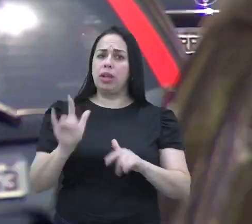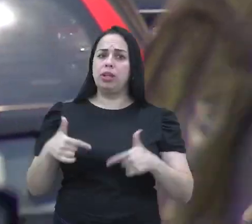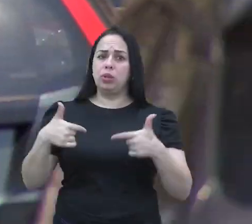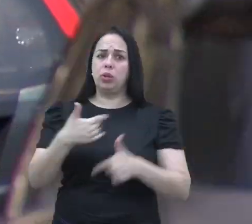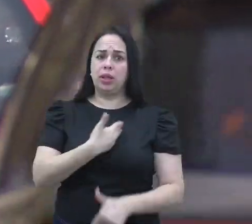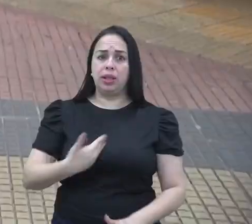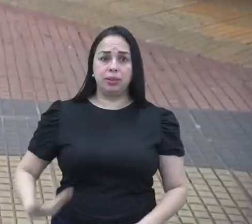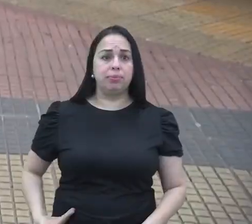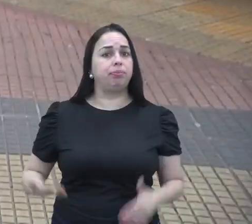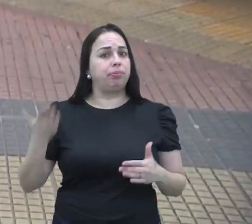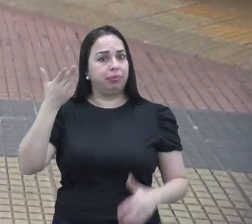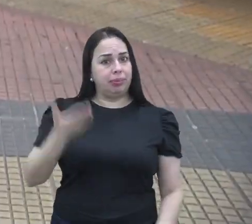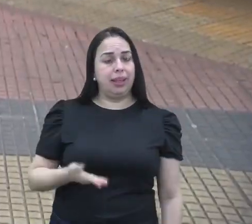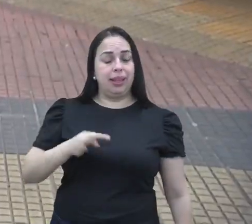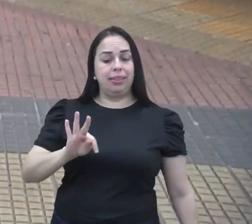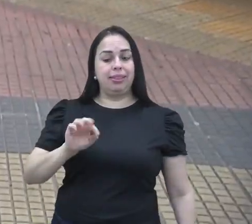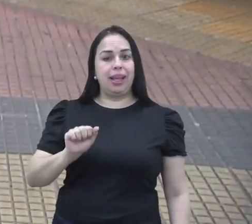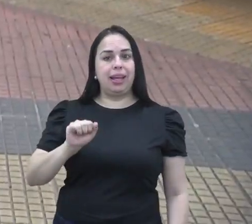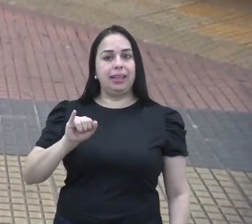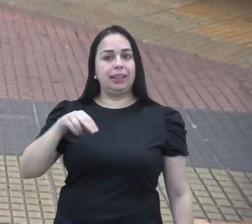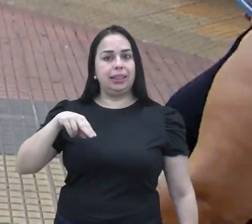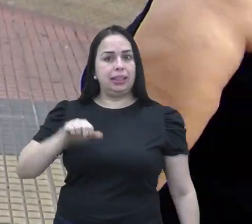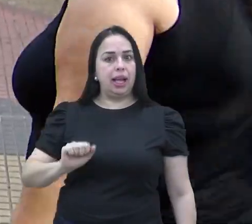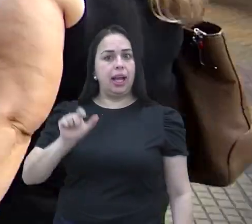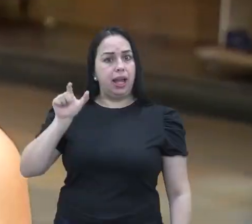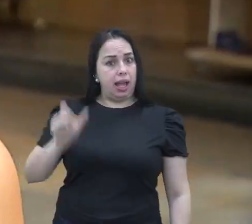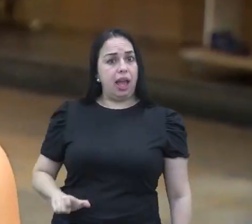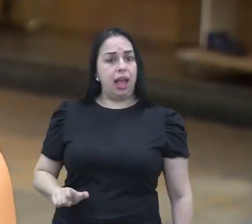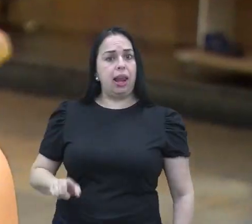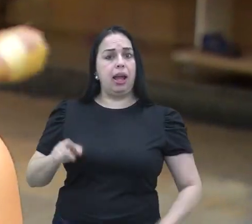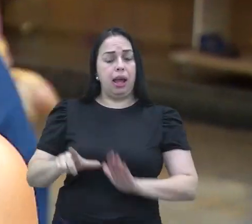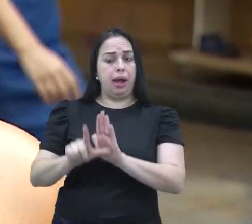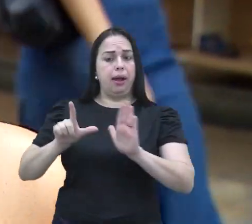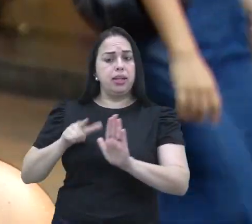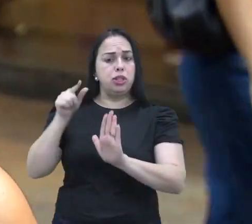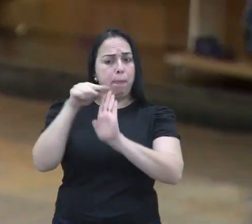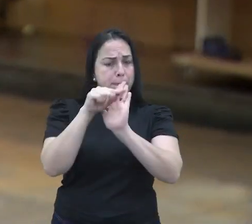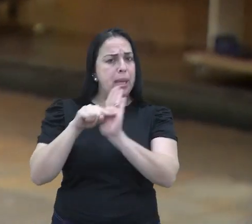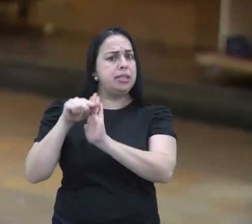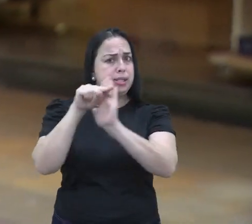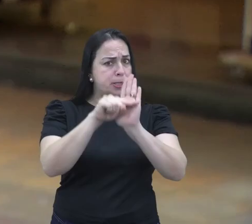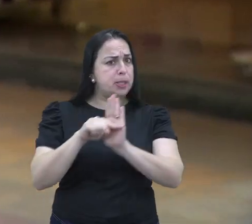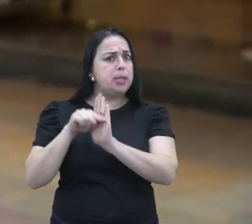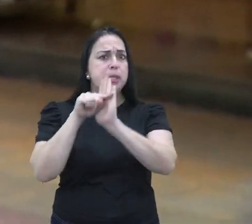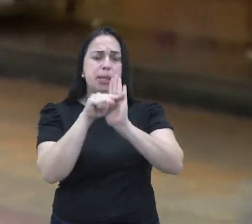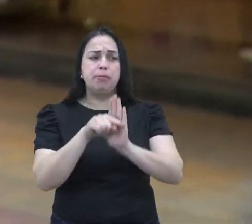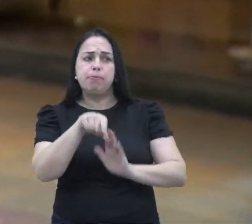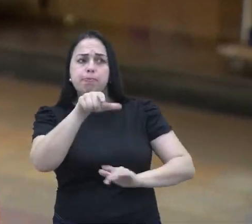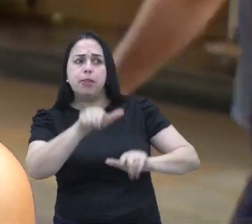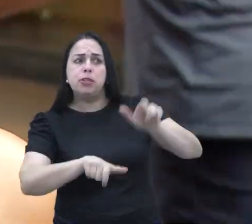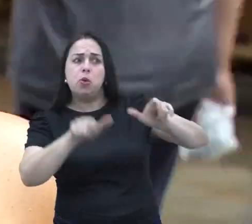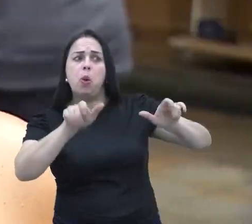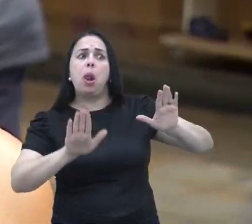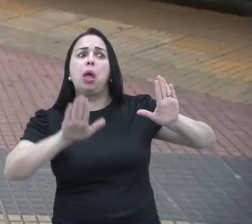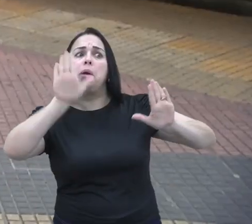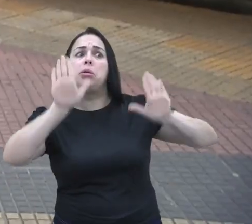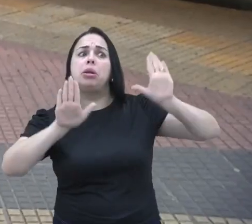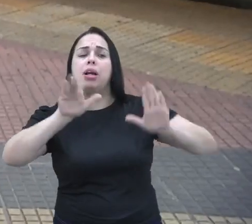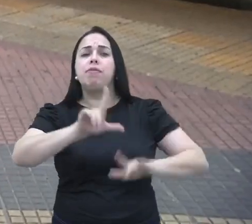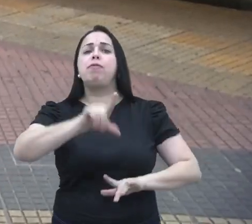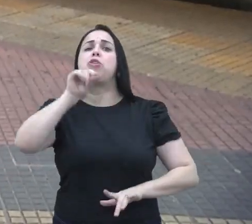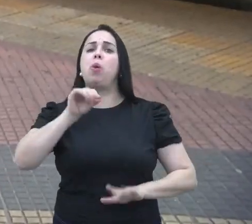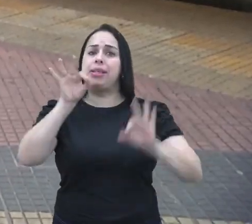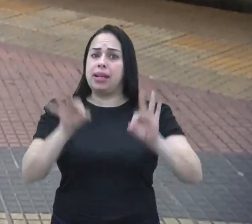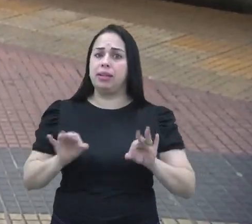políticas públicas. A Tainá é um exemplo disso e sempre pesquisa muito antes de escolher o candidato. Se a gente